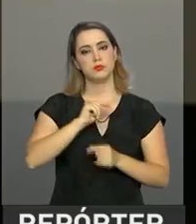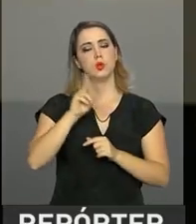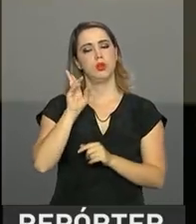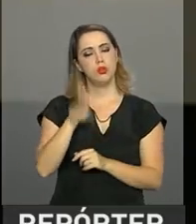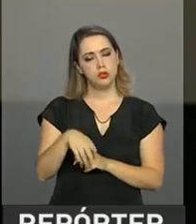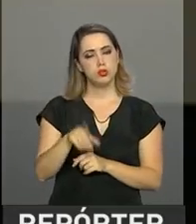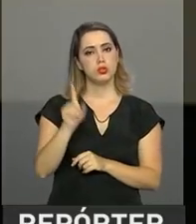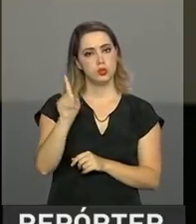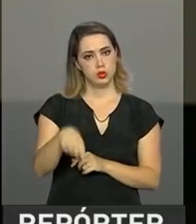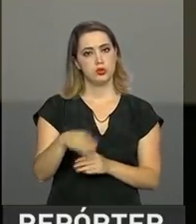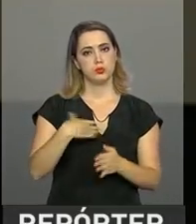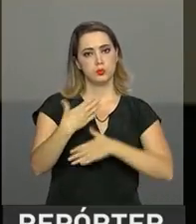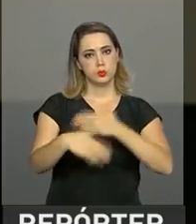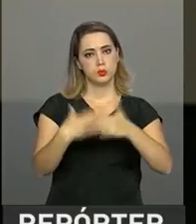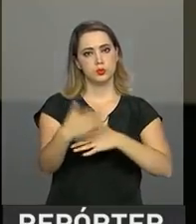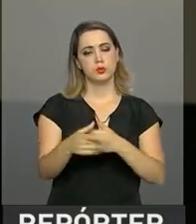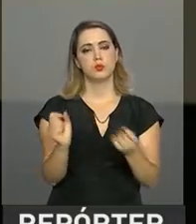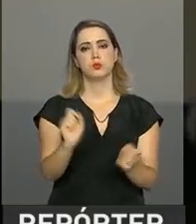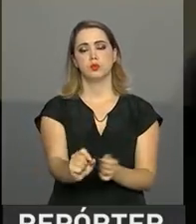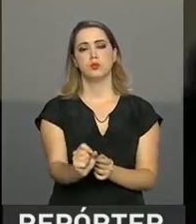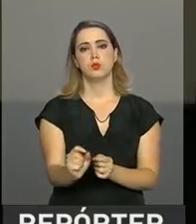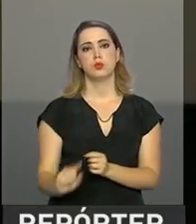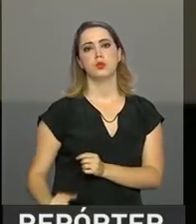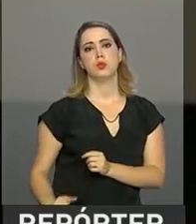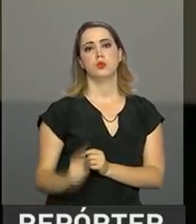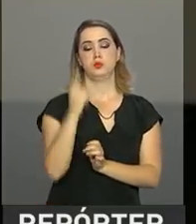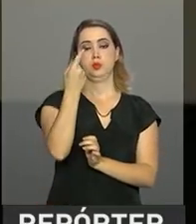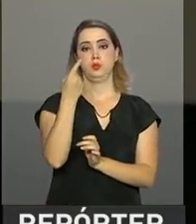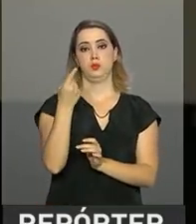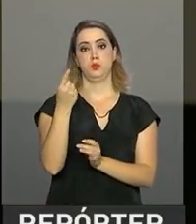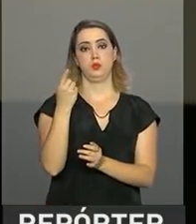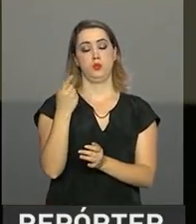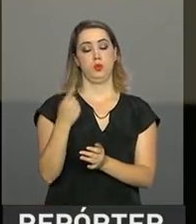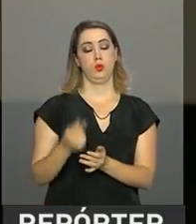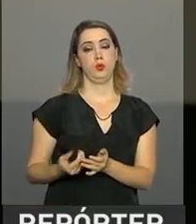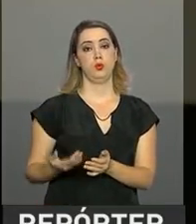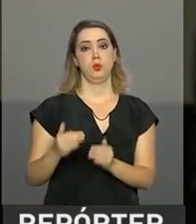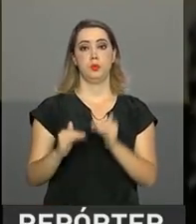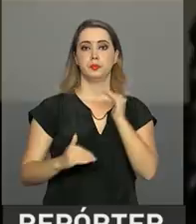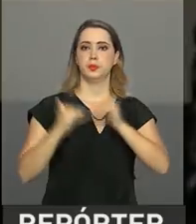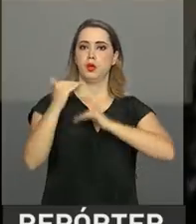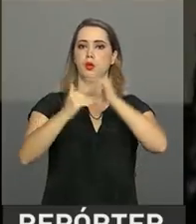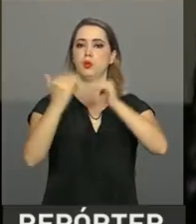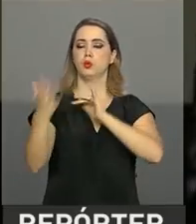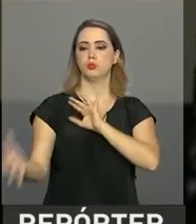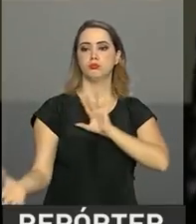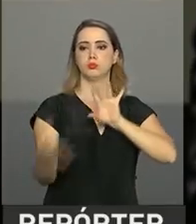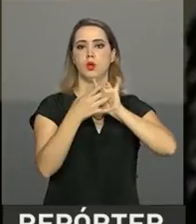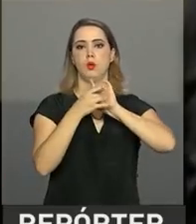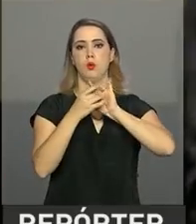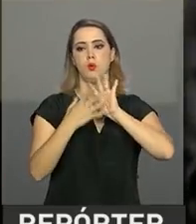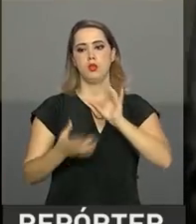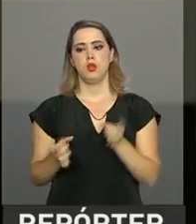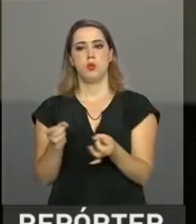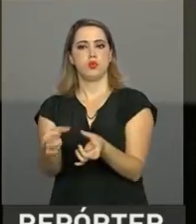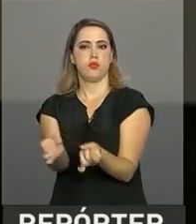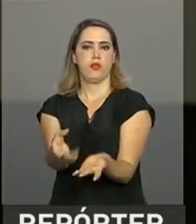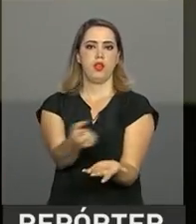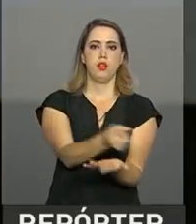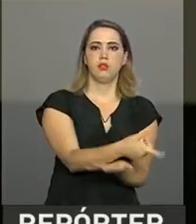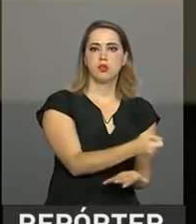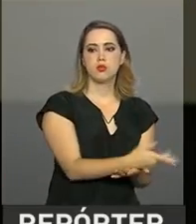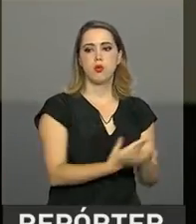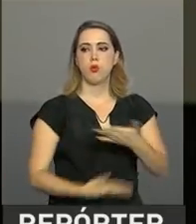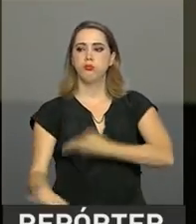lembra o ministro josé serra por um incremento maior das relações comerciais entre o